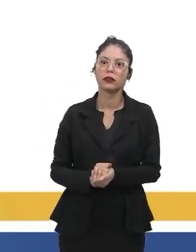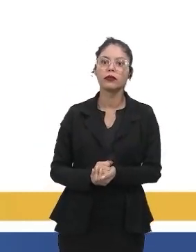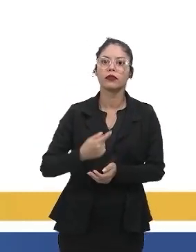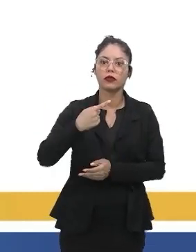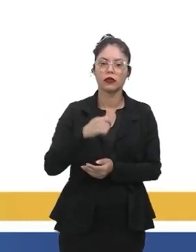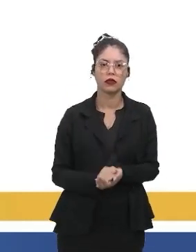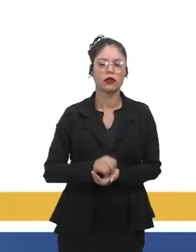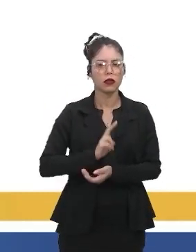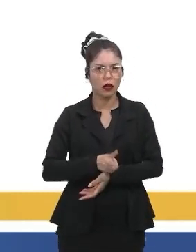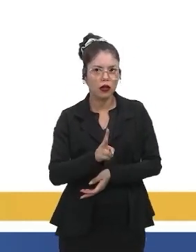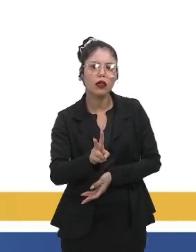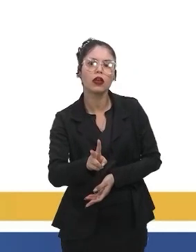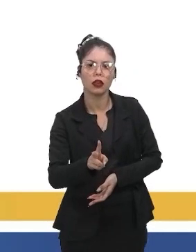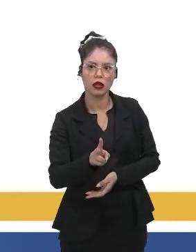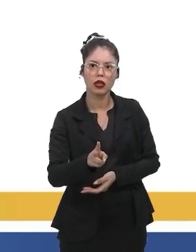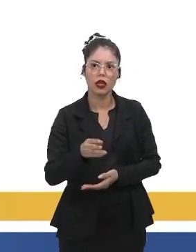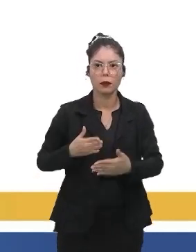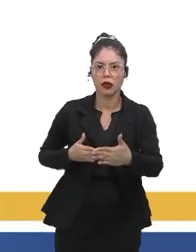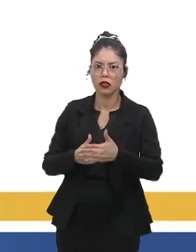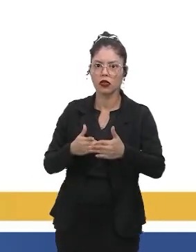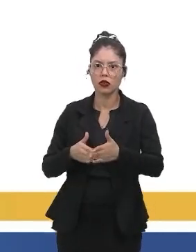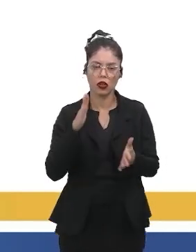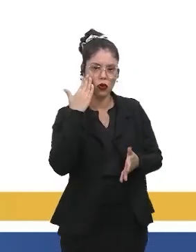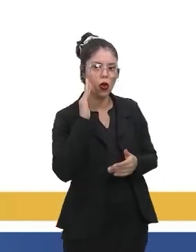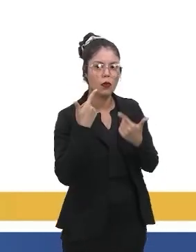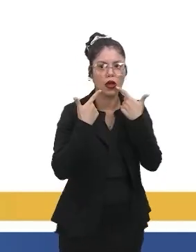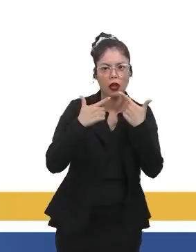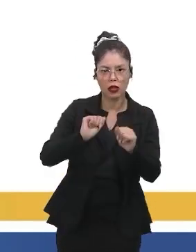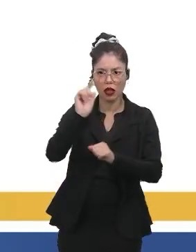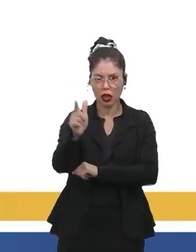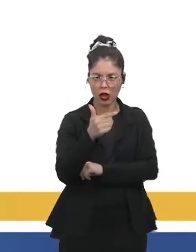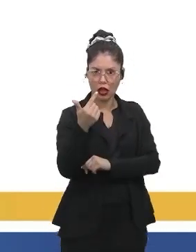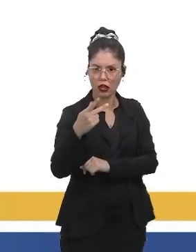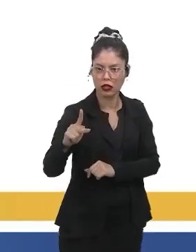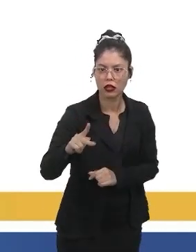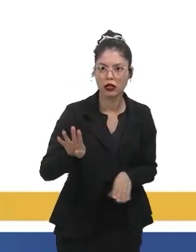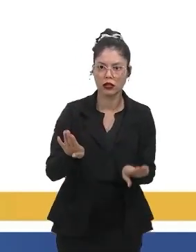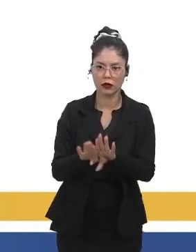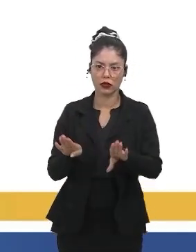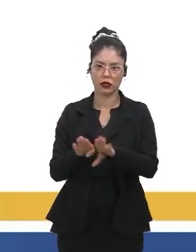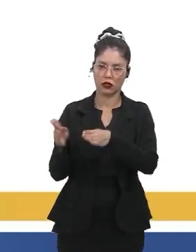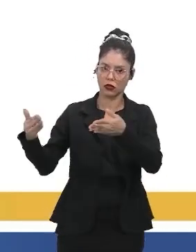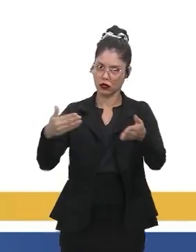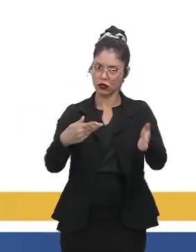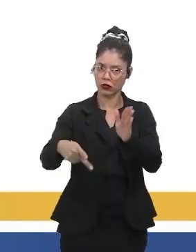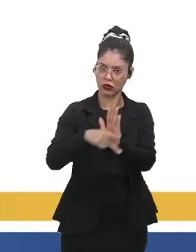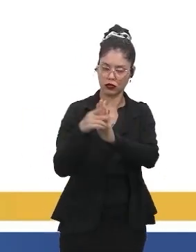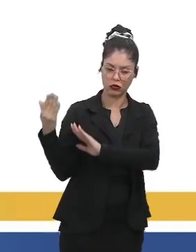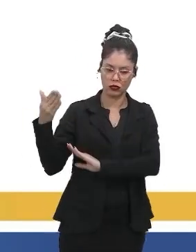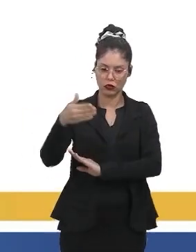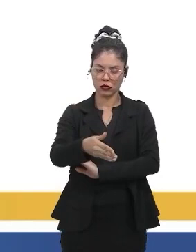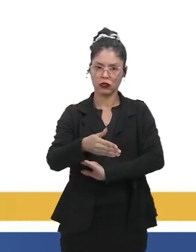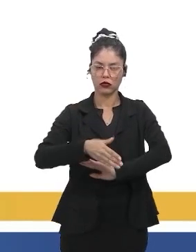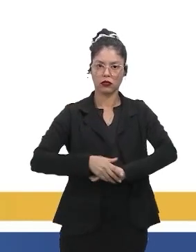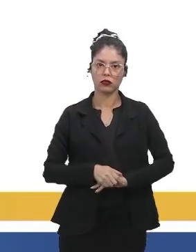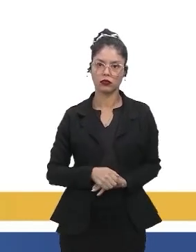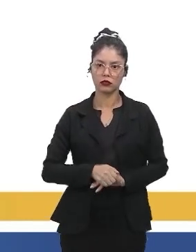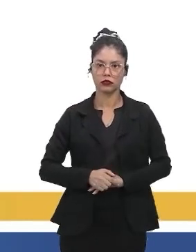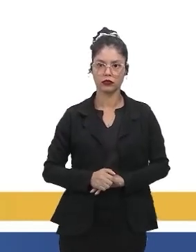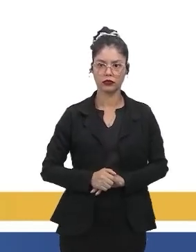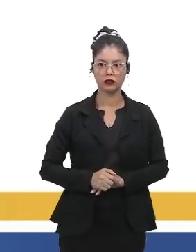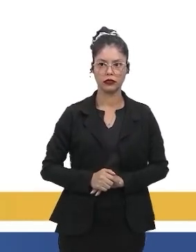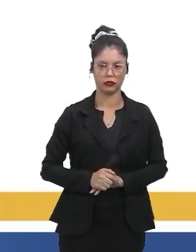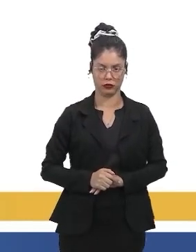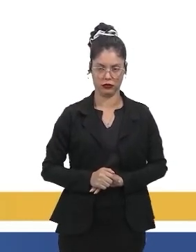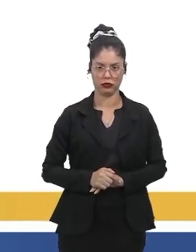violência de propositalmente ser impedida de compreender a linguagem daqueles que determinam seus destinos.